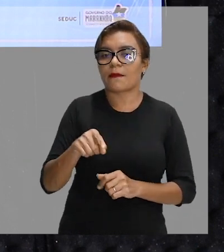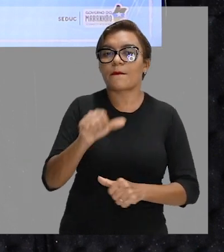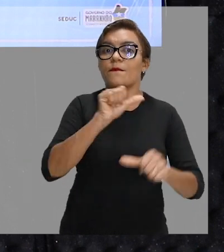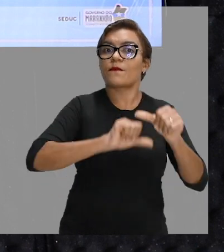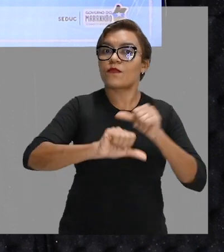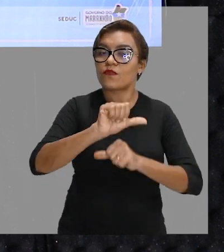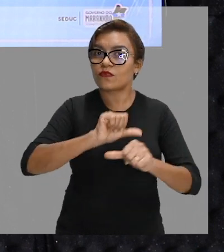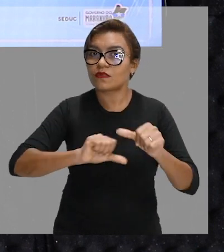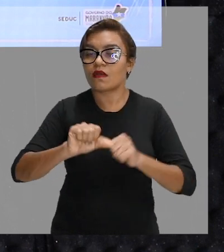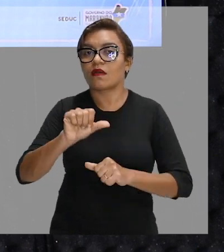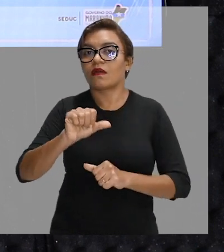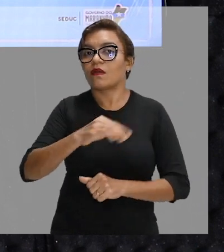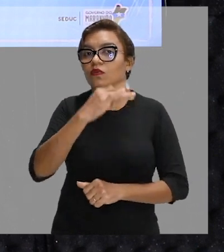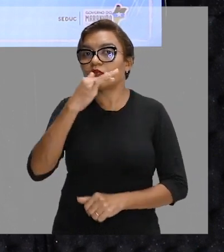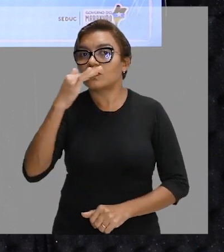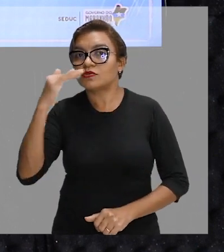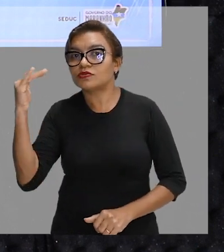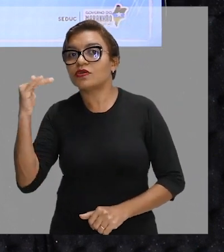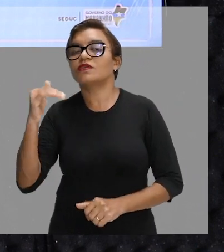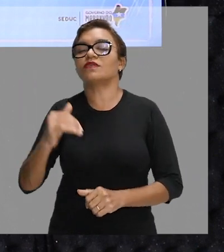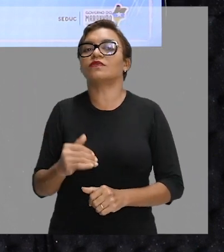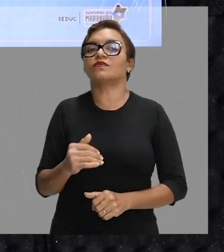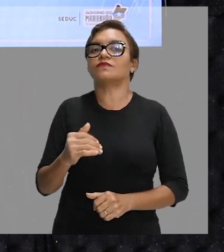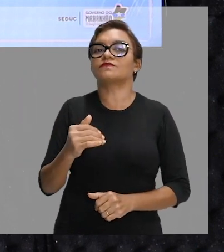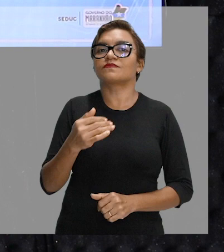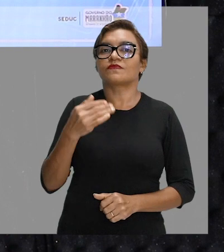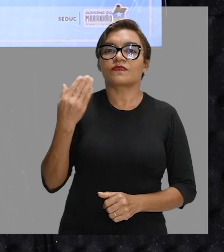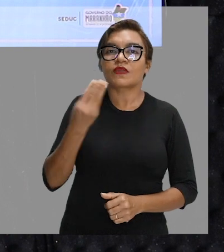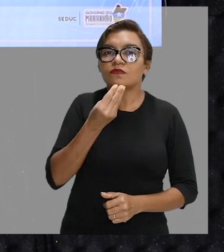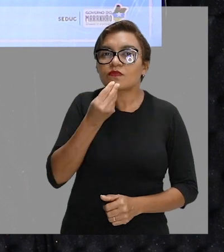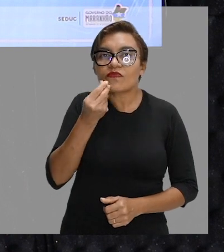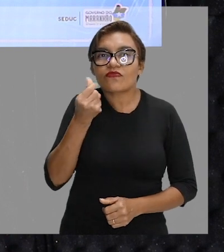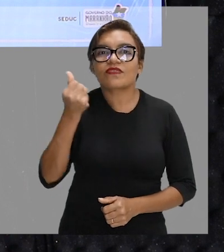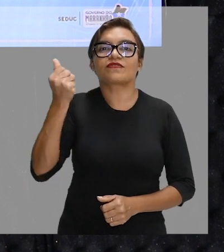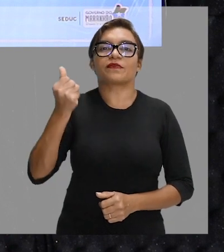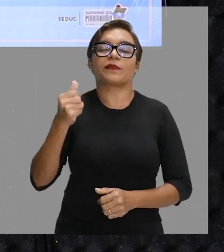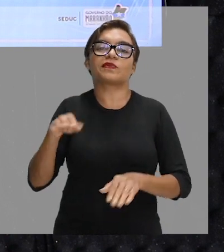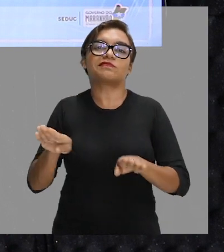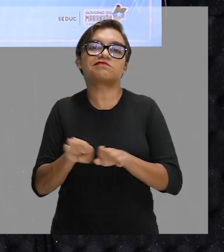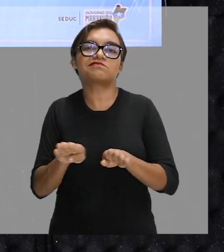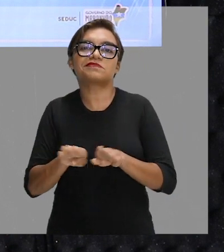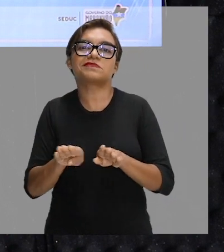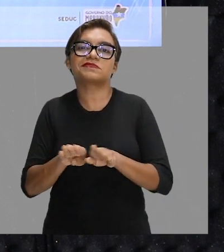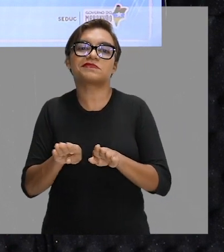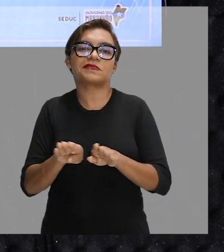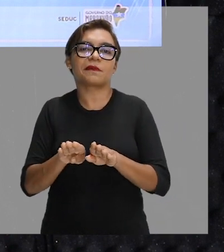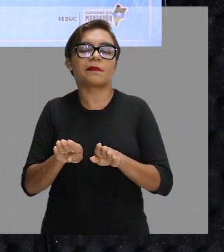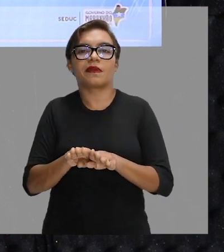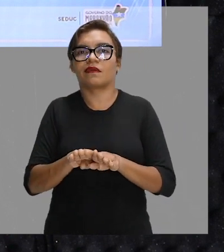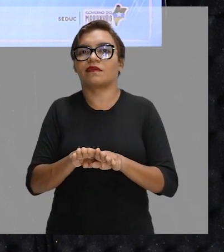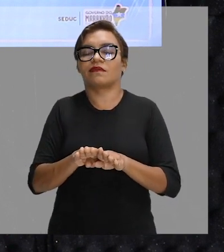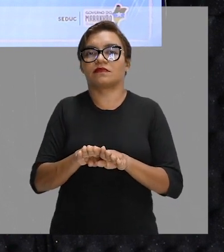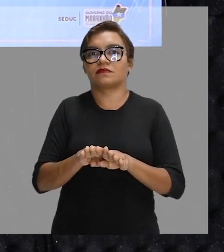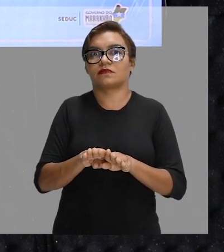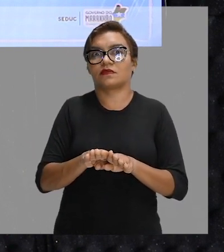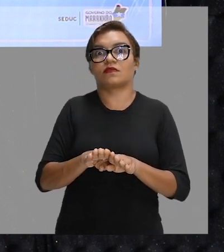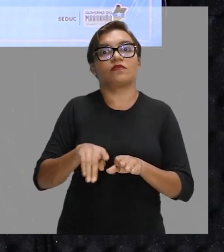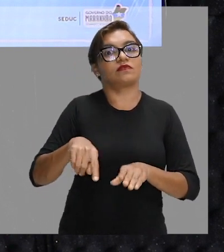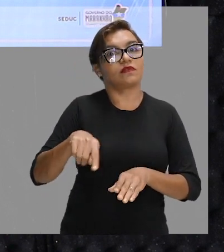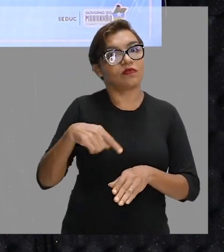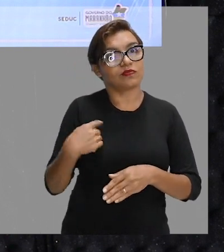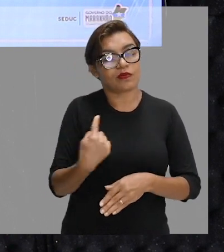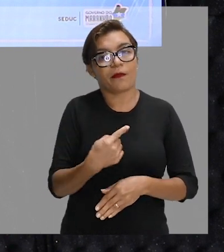vai alterar o café. Se não quisermos isso, a gente aquece o recipiente que contém o café em